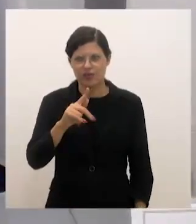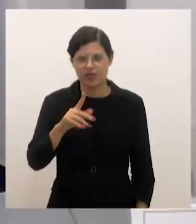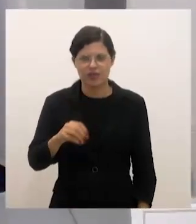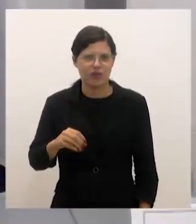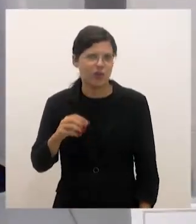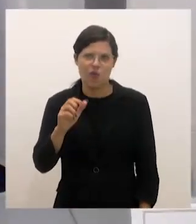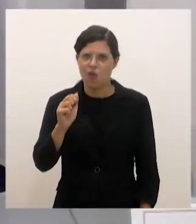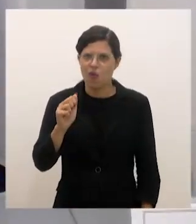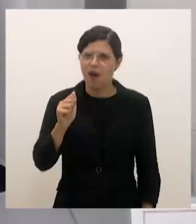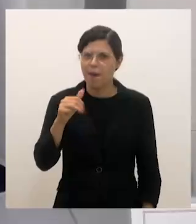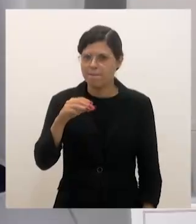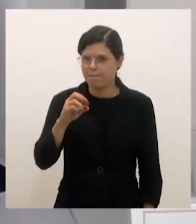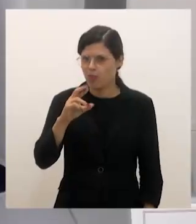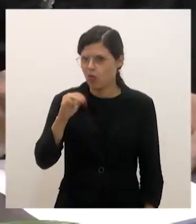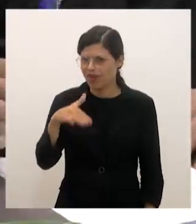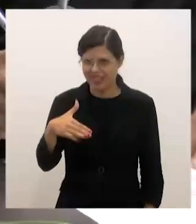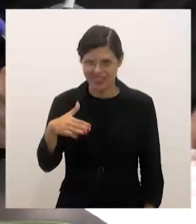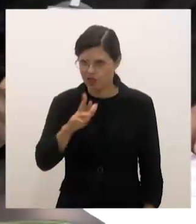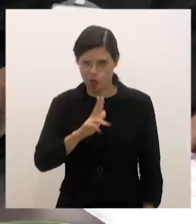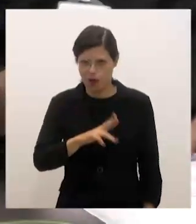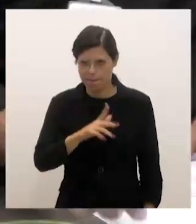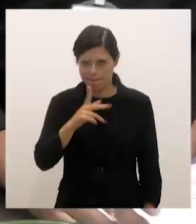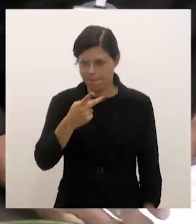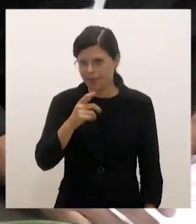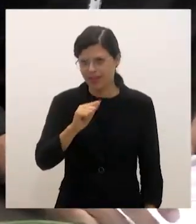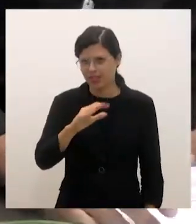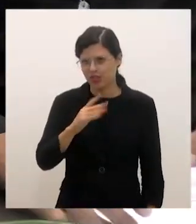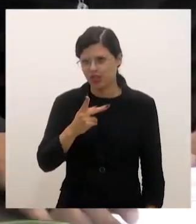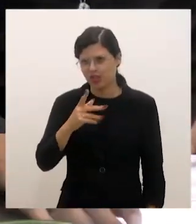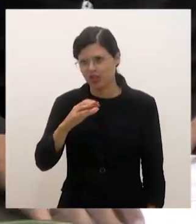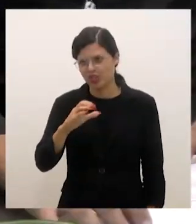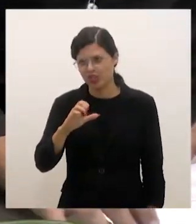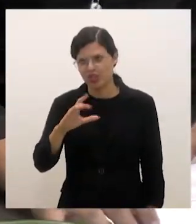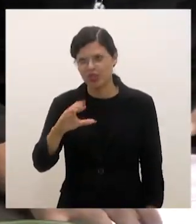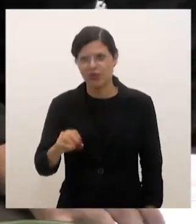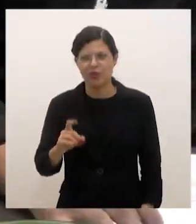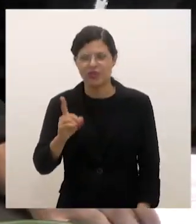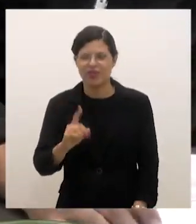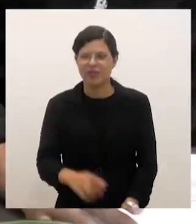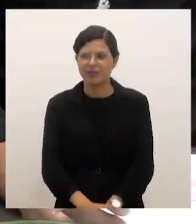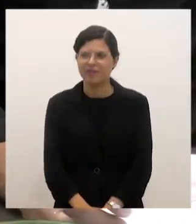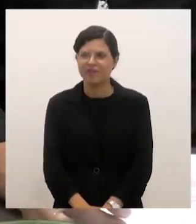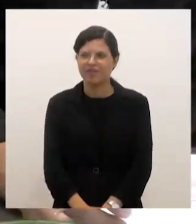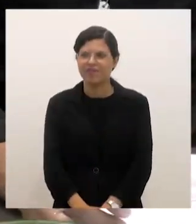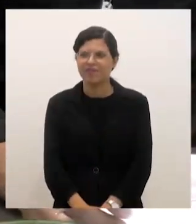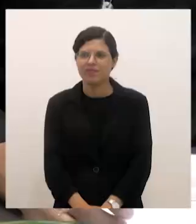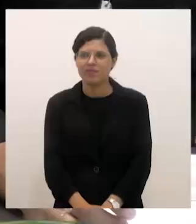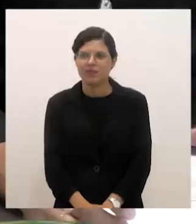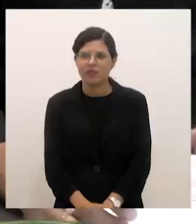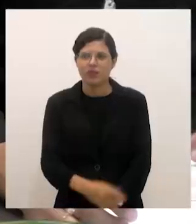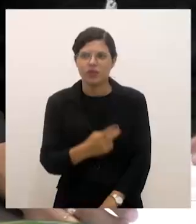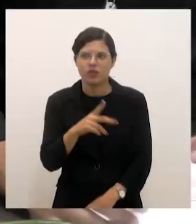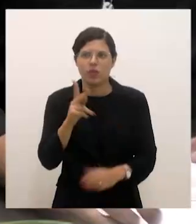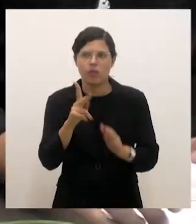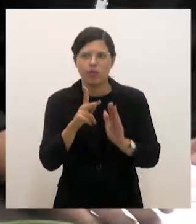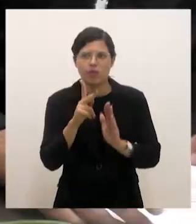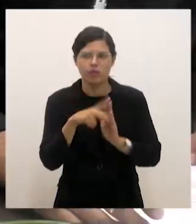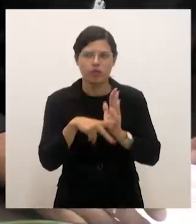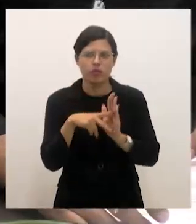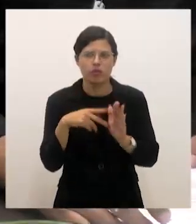Rodrigo Amorim. Esqueceu Rodrigo do patriótico. Amorim. Não, eu vejo que o seu projeto é de